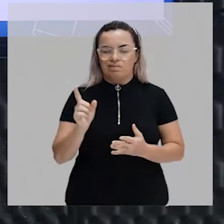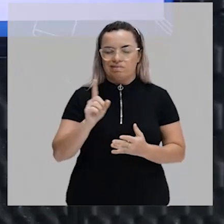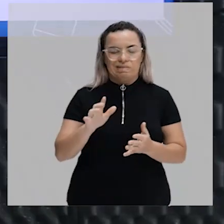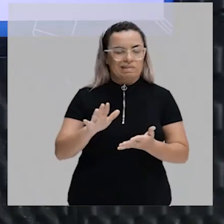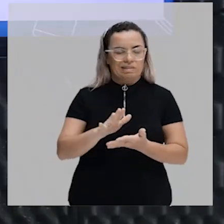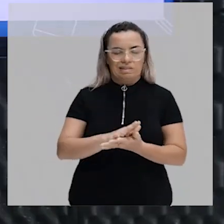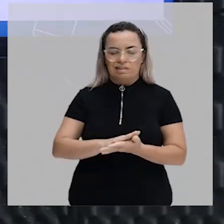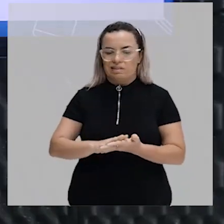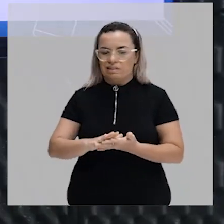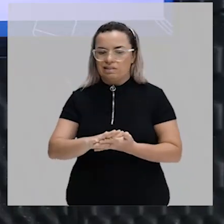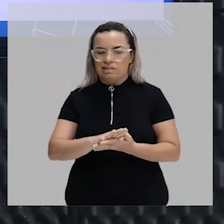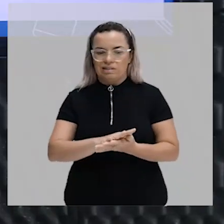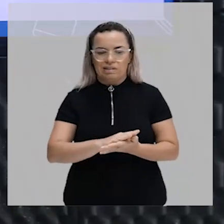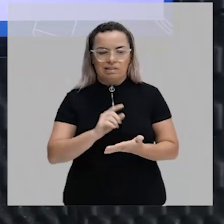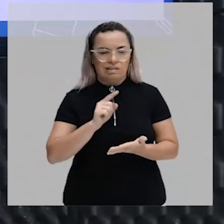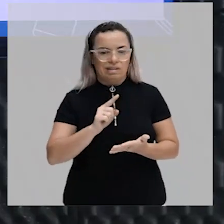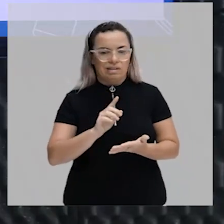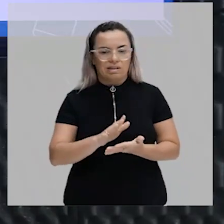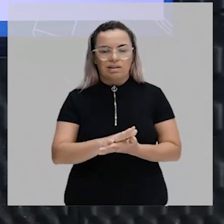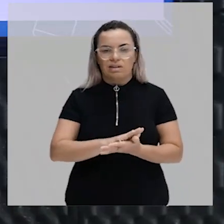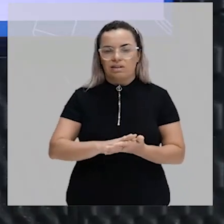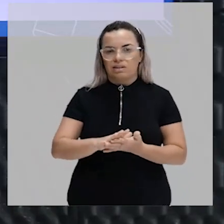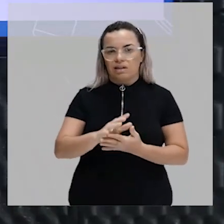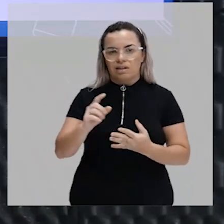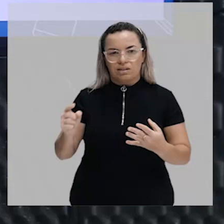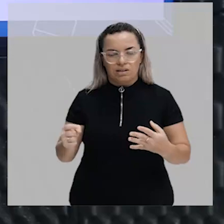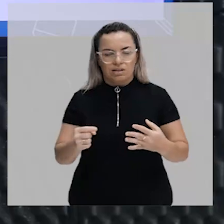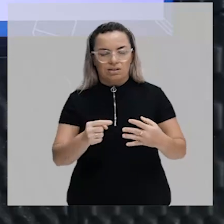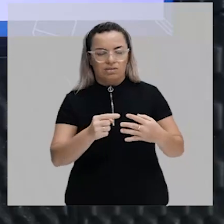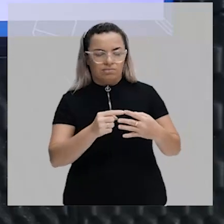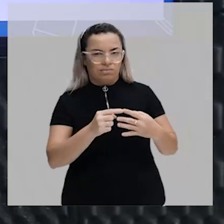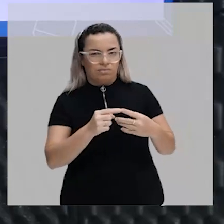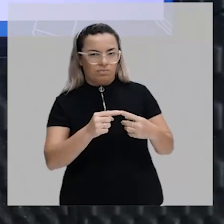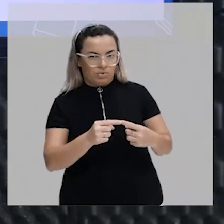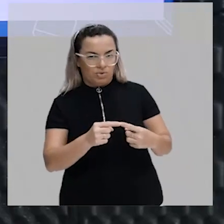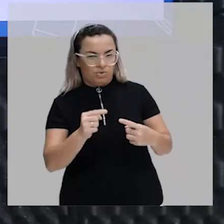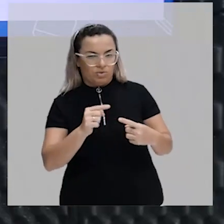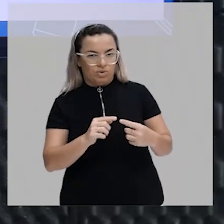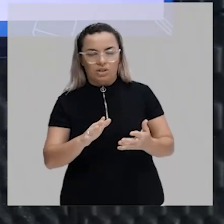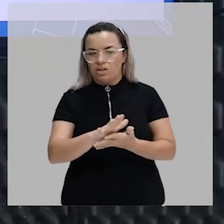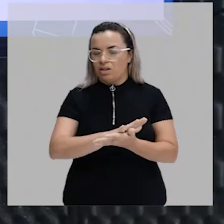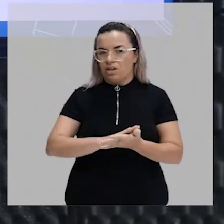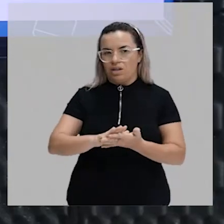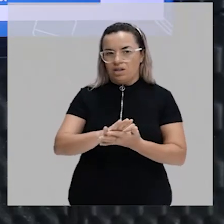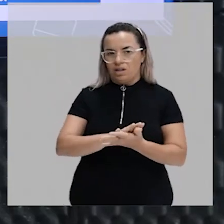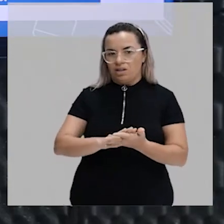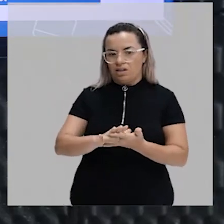de. E aquilo que é racional, não tem parte com o simbolismo, certo?